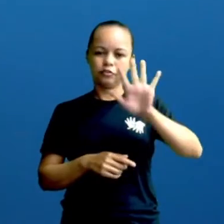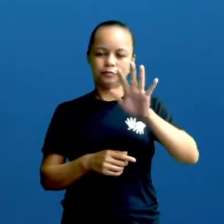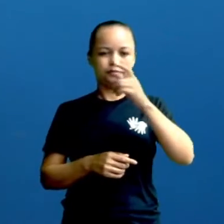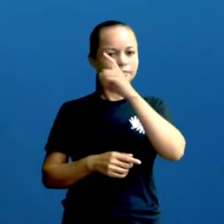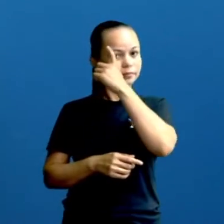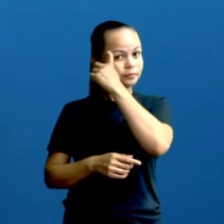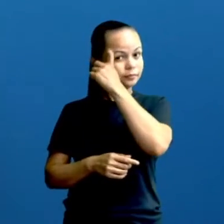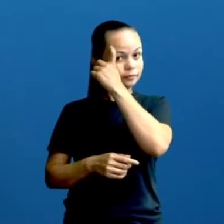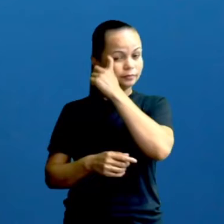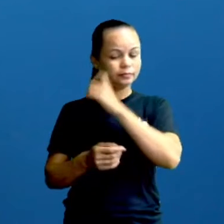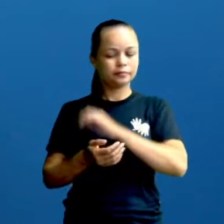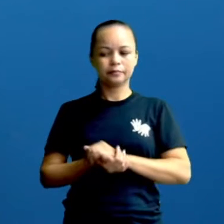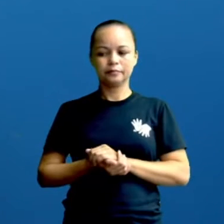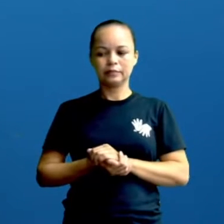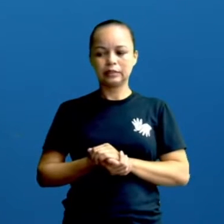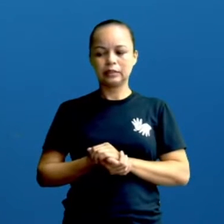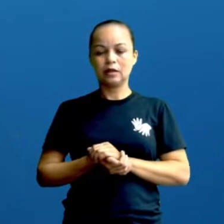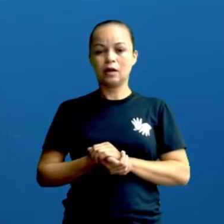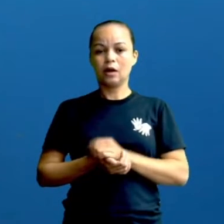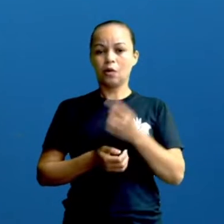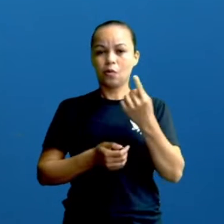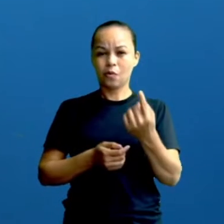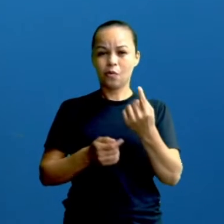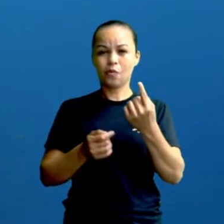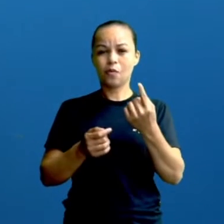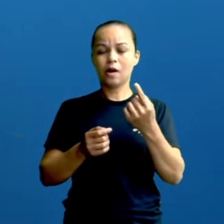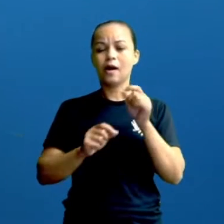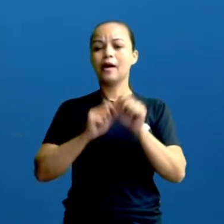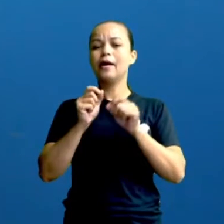tá? Uma é a